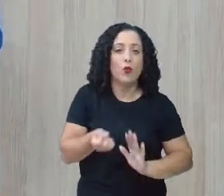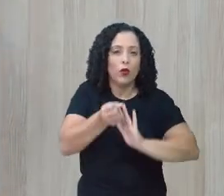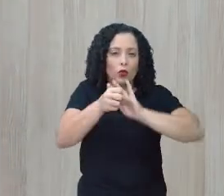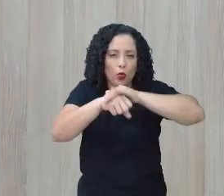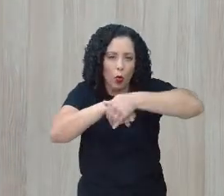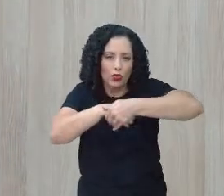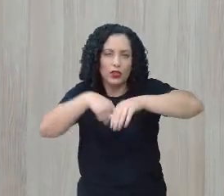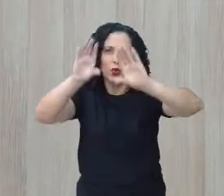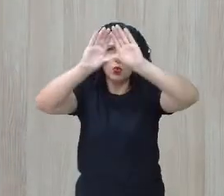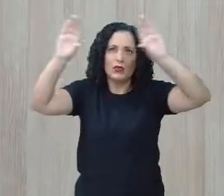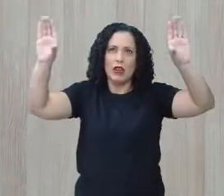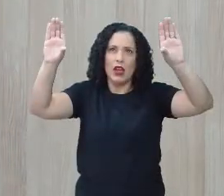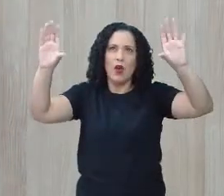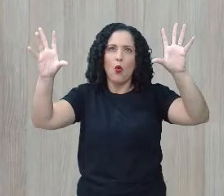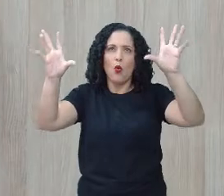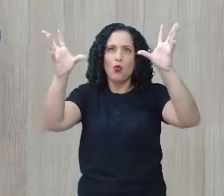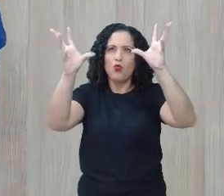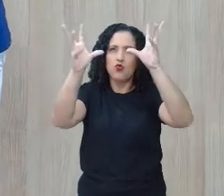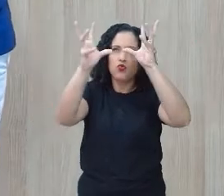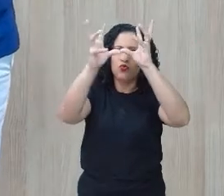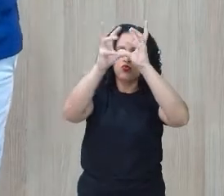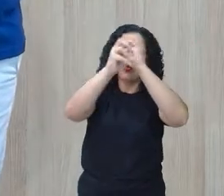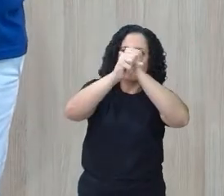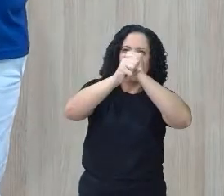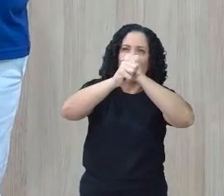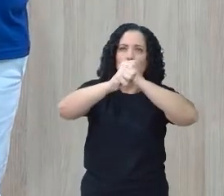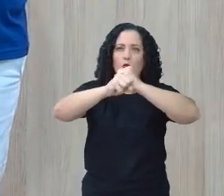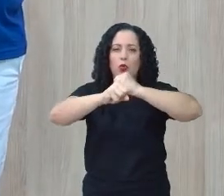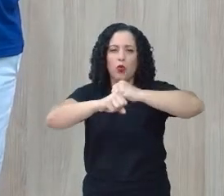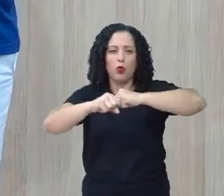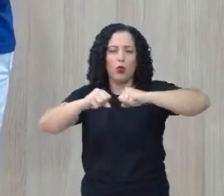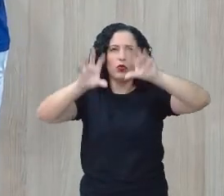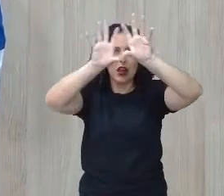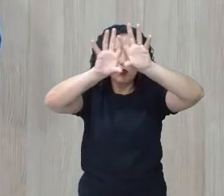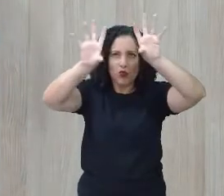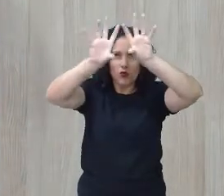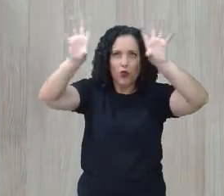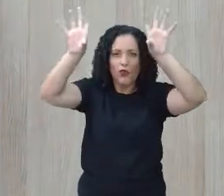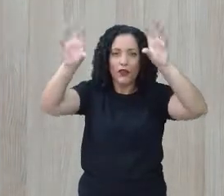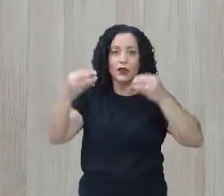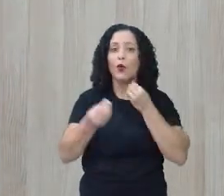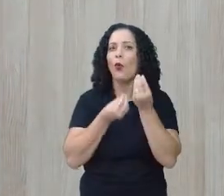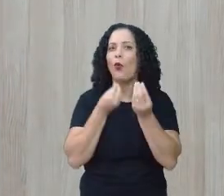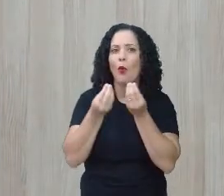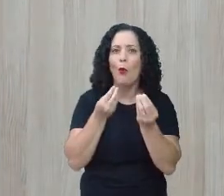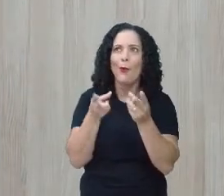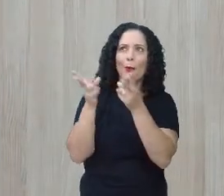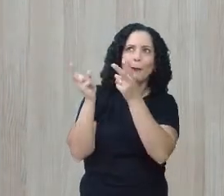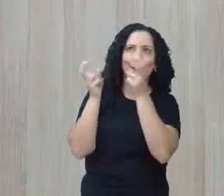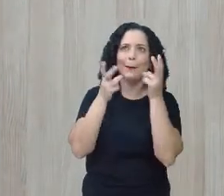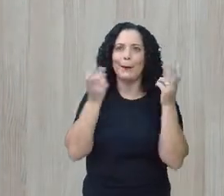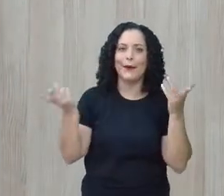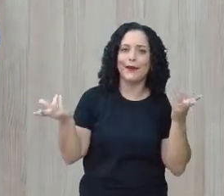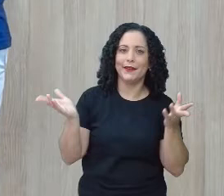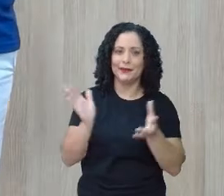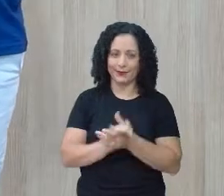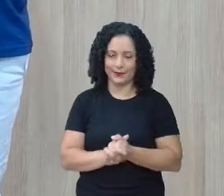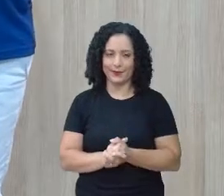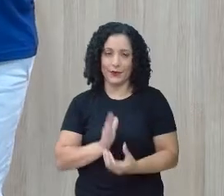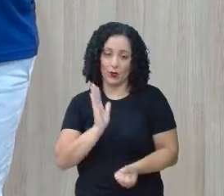não pudesse visualizar, como é que você faria para se localizar? Então, o desenvolvimento desses instrumentos,